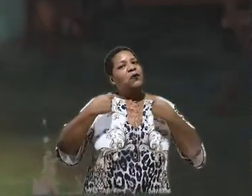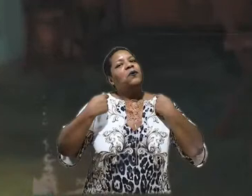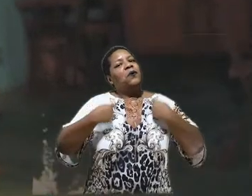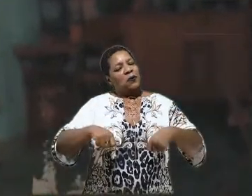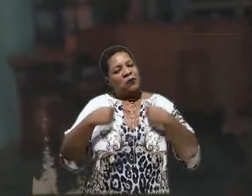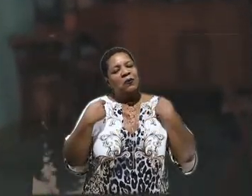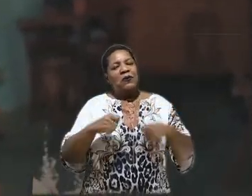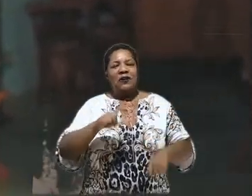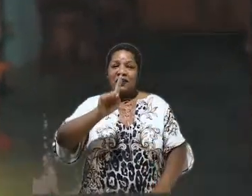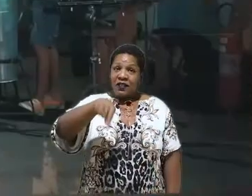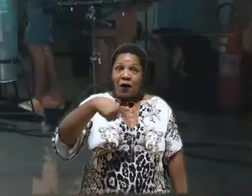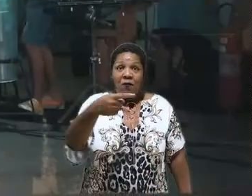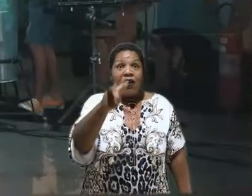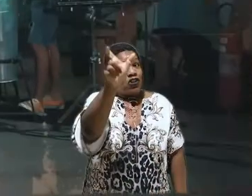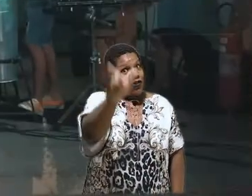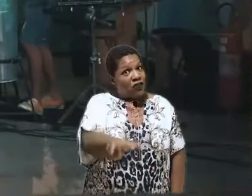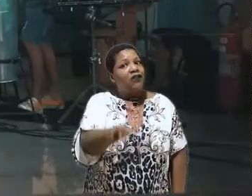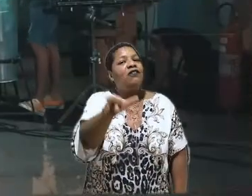precisa